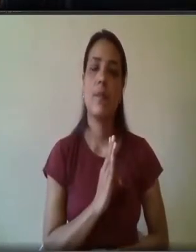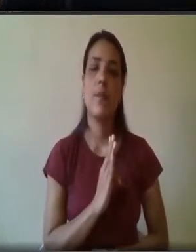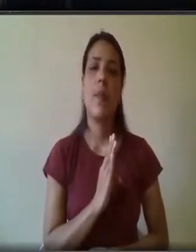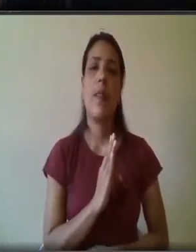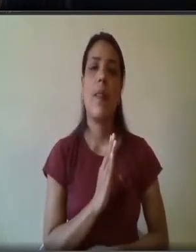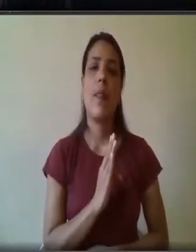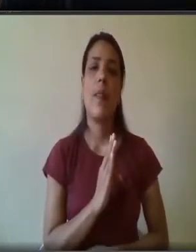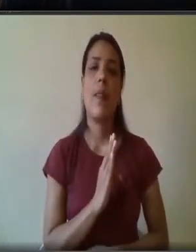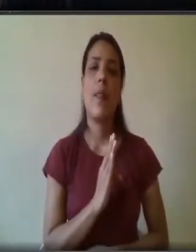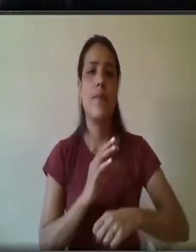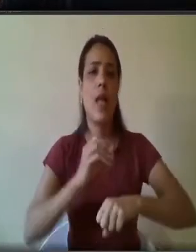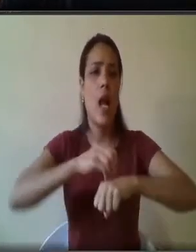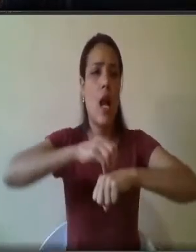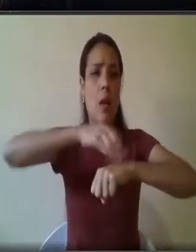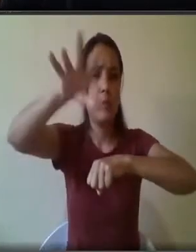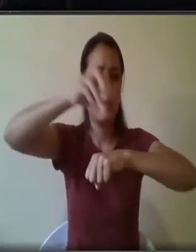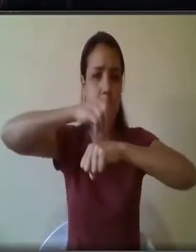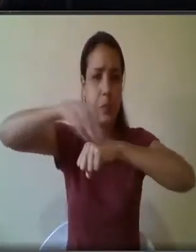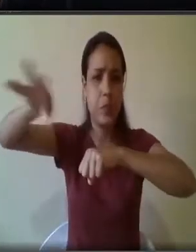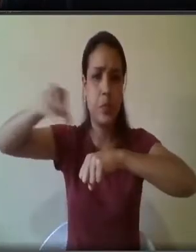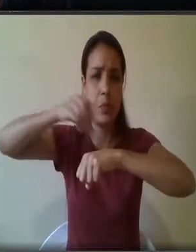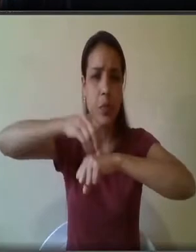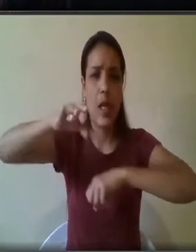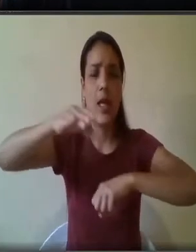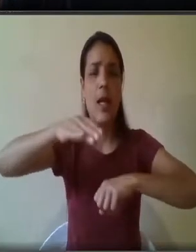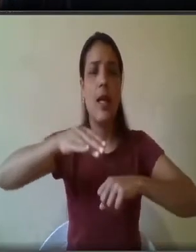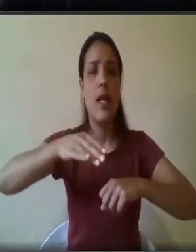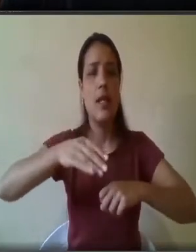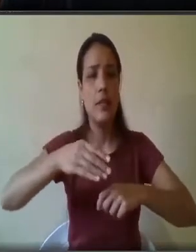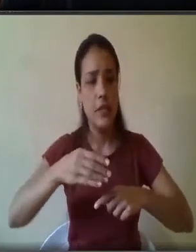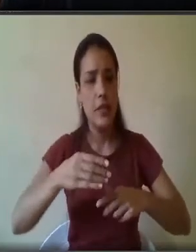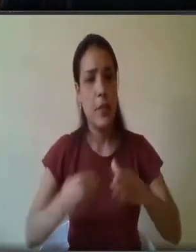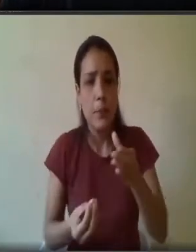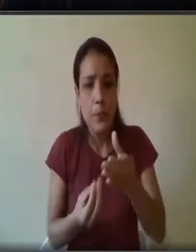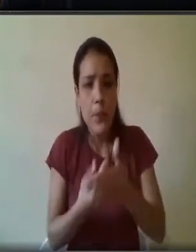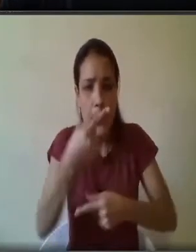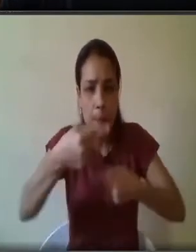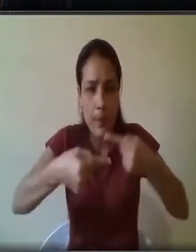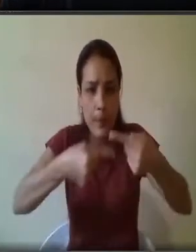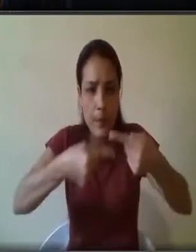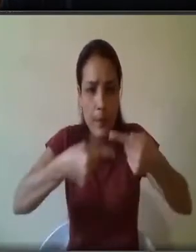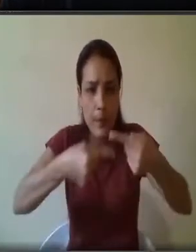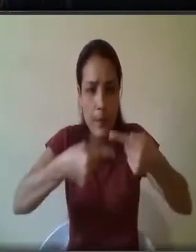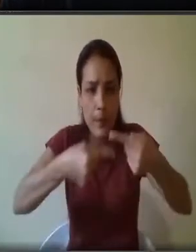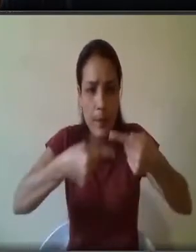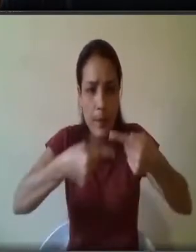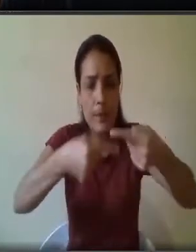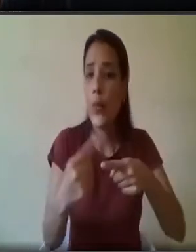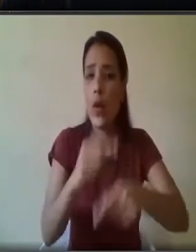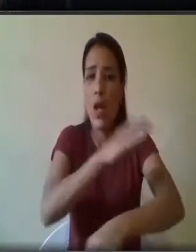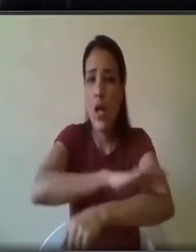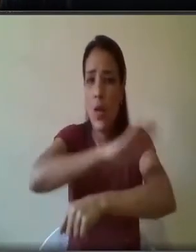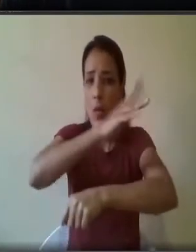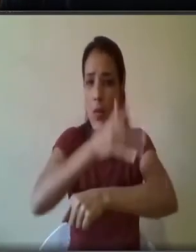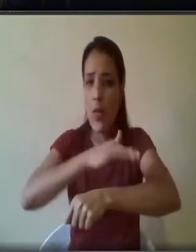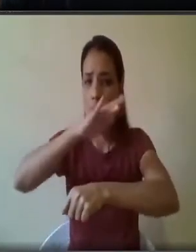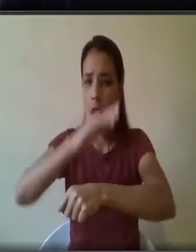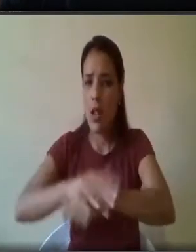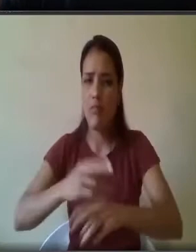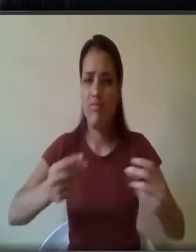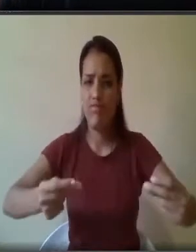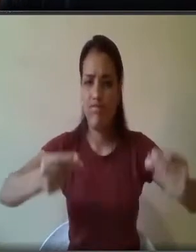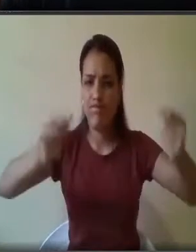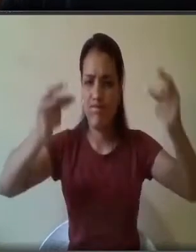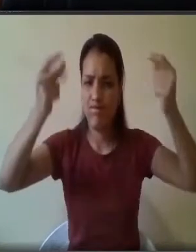de matérias-primas, tá? Isso é porque ele tem um relevo antigo, um relevo de